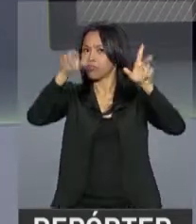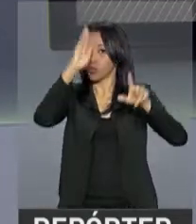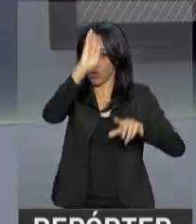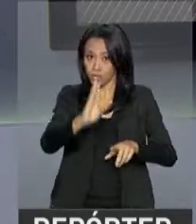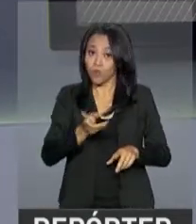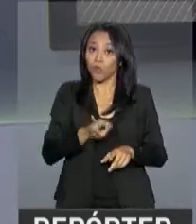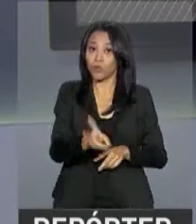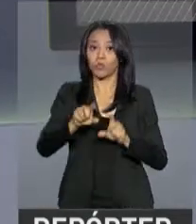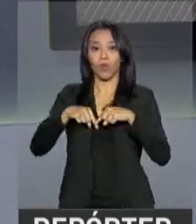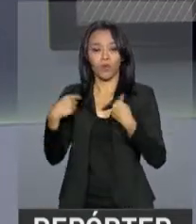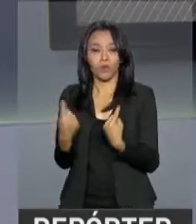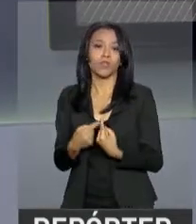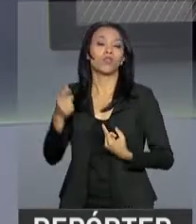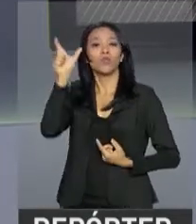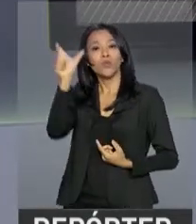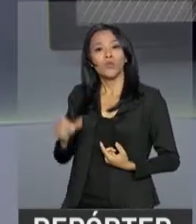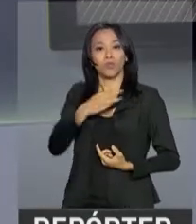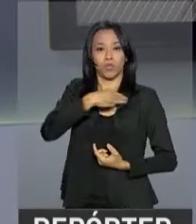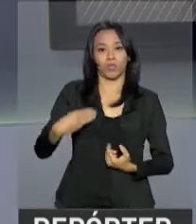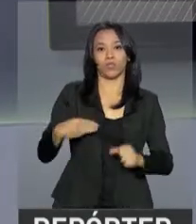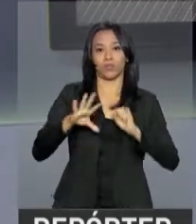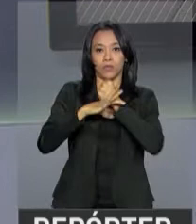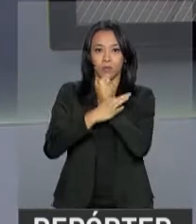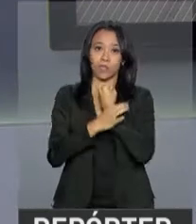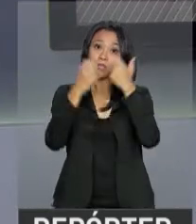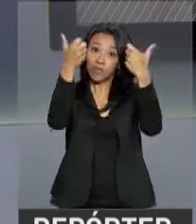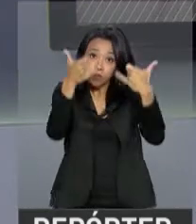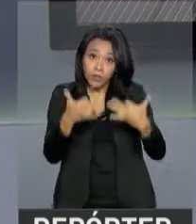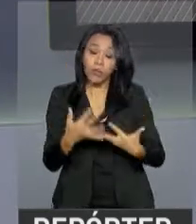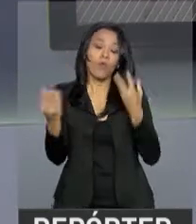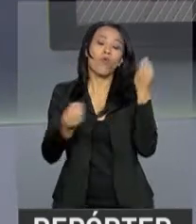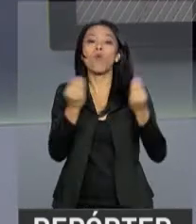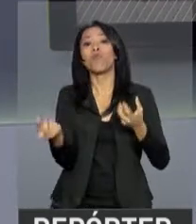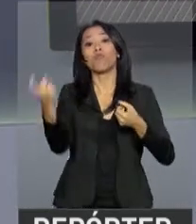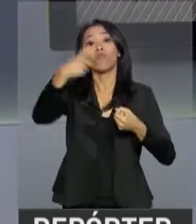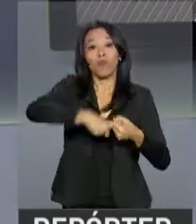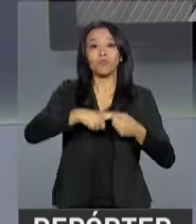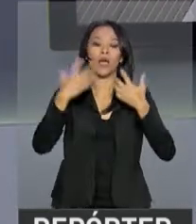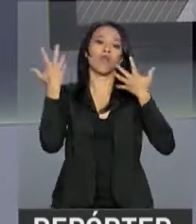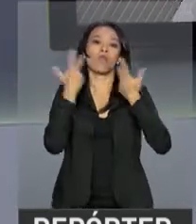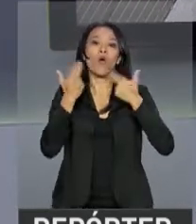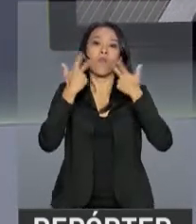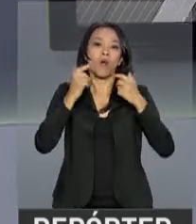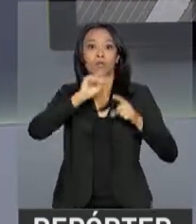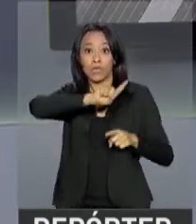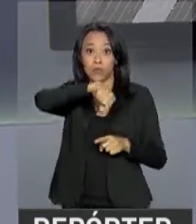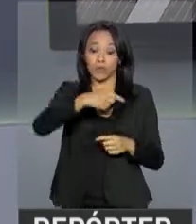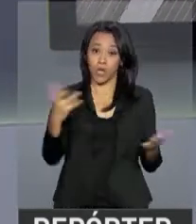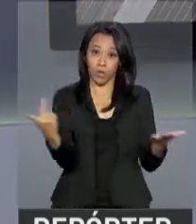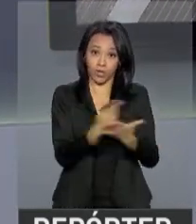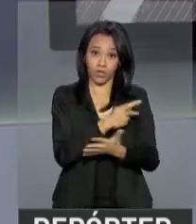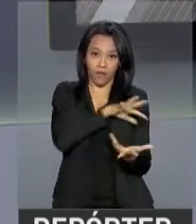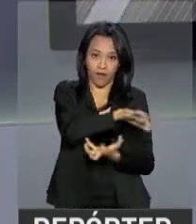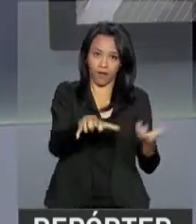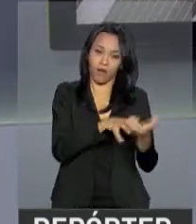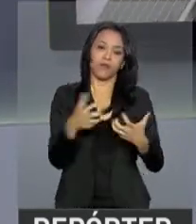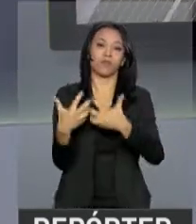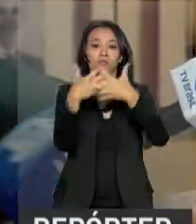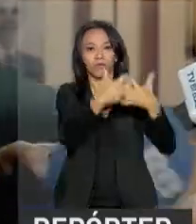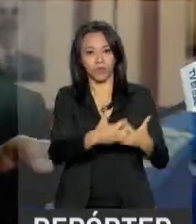segurança pública raul jungmann falou sobre a normalização do abastecimento em todo o país depois da greve dos caminhoneiros